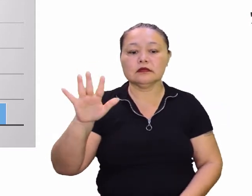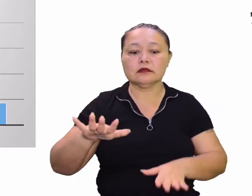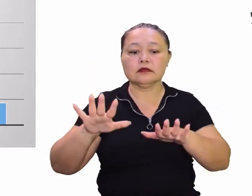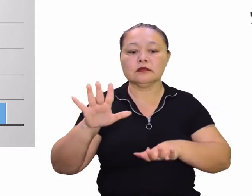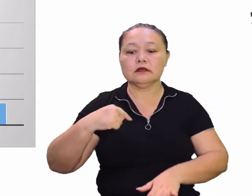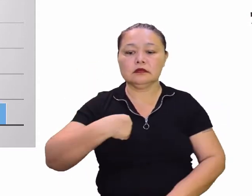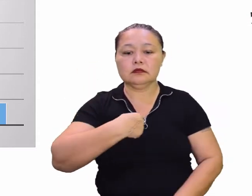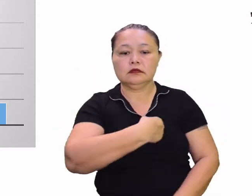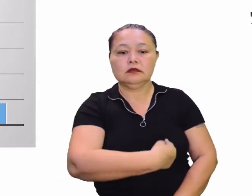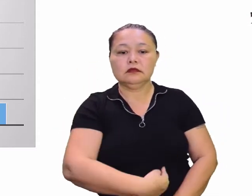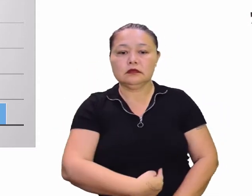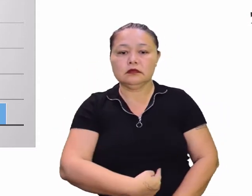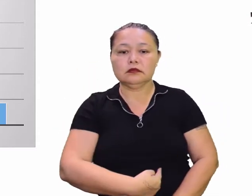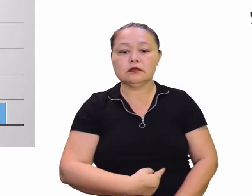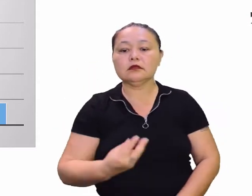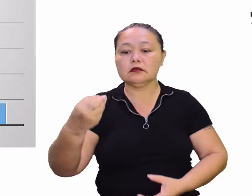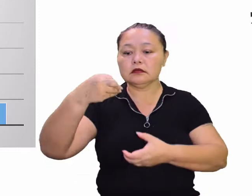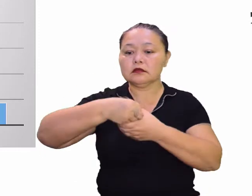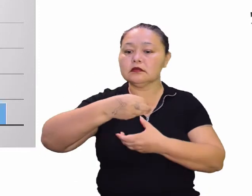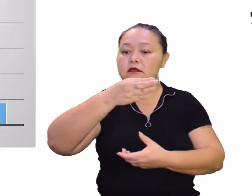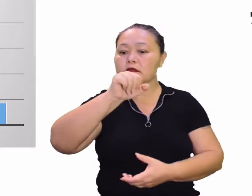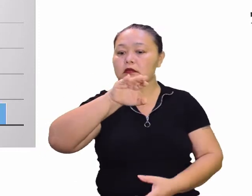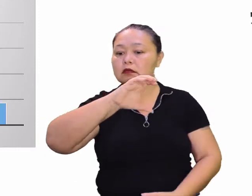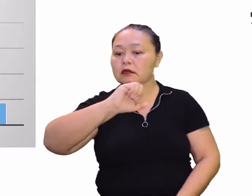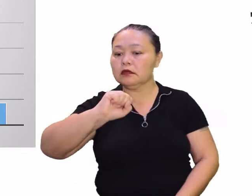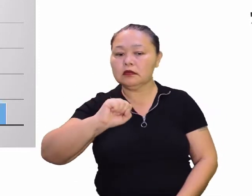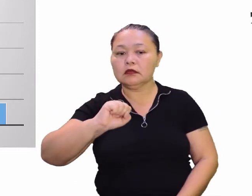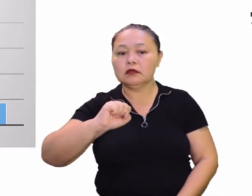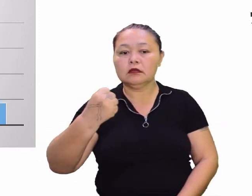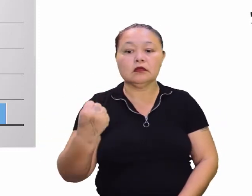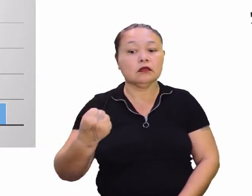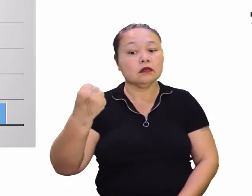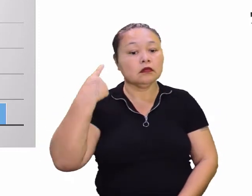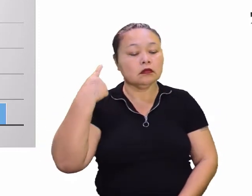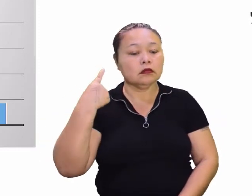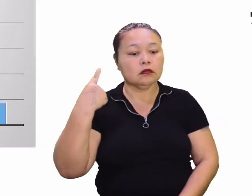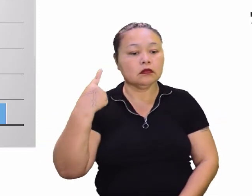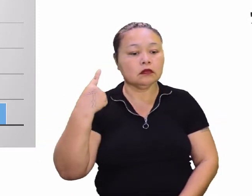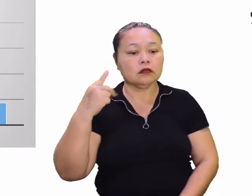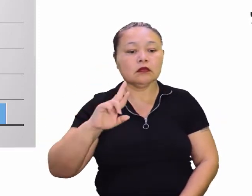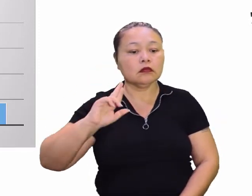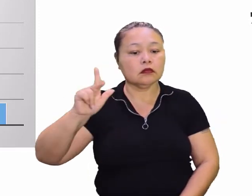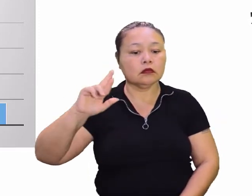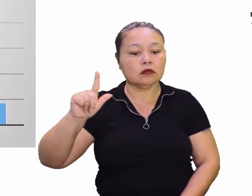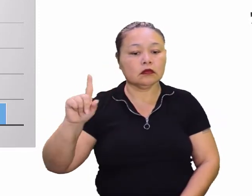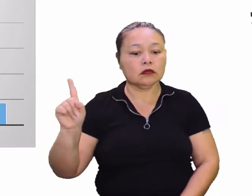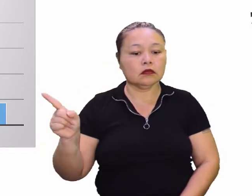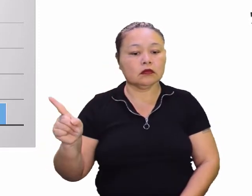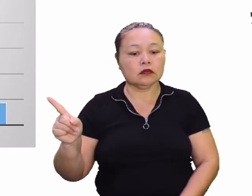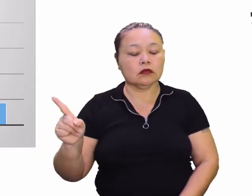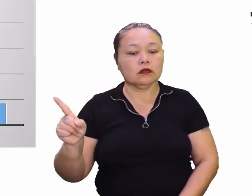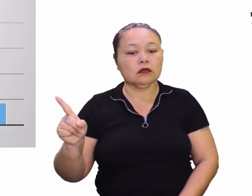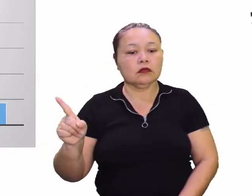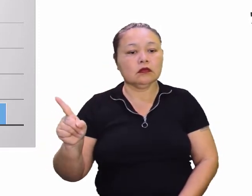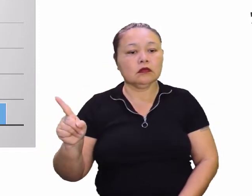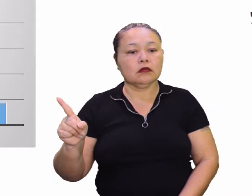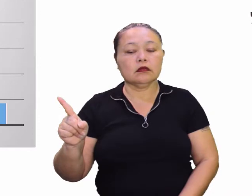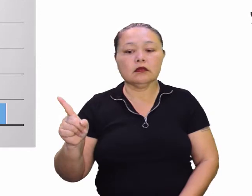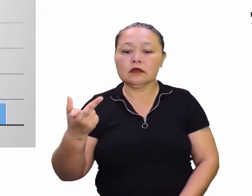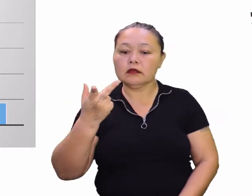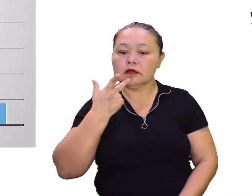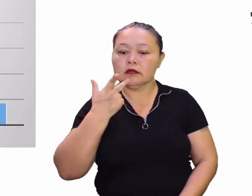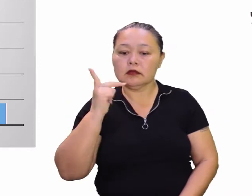a China esteja nos BRICS, é um absurdo. Olha a diferença, né? A diferença quando a